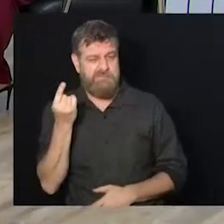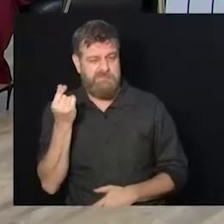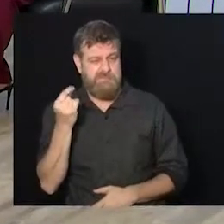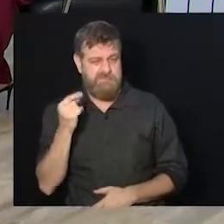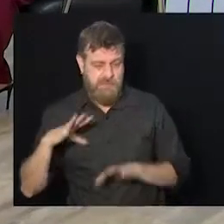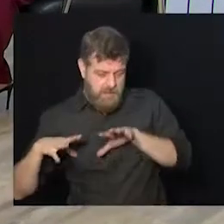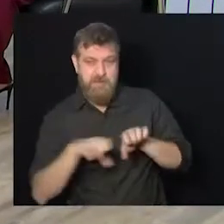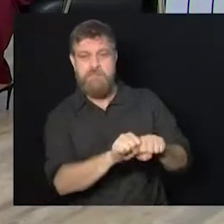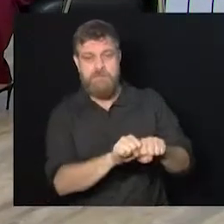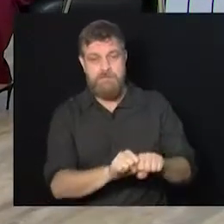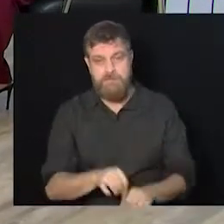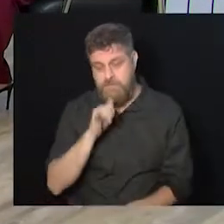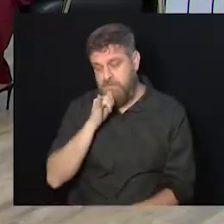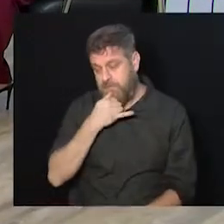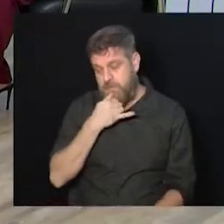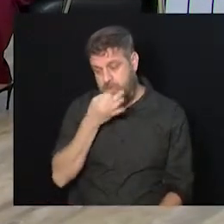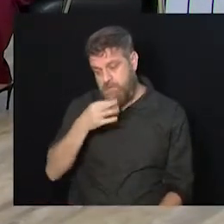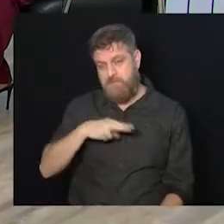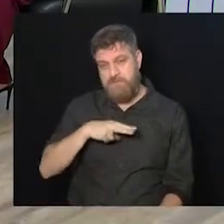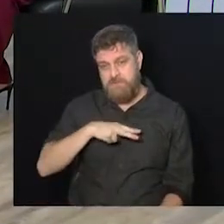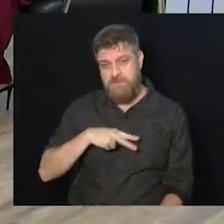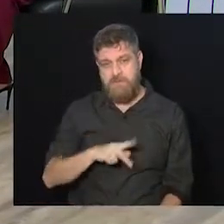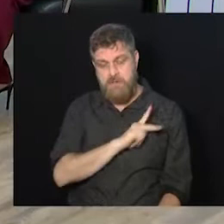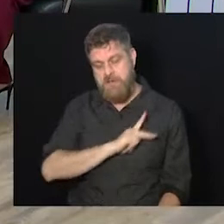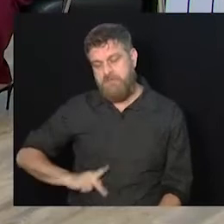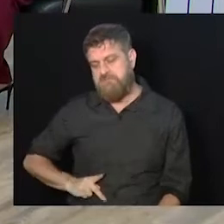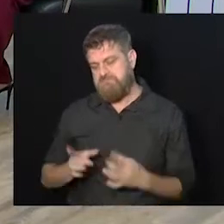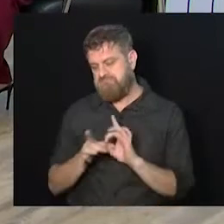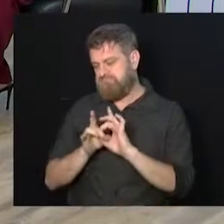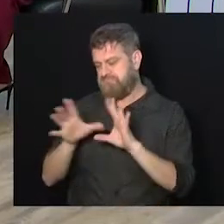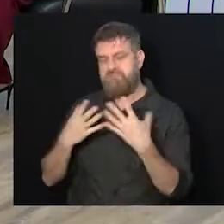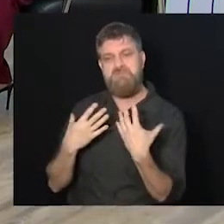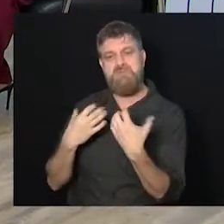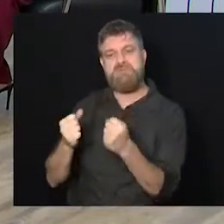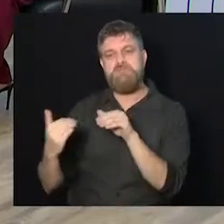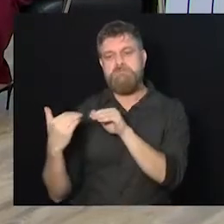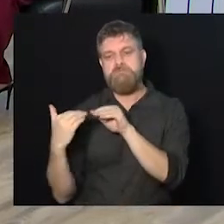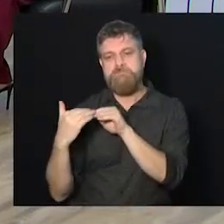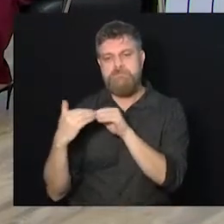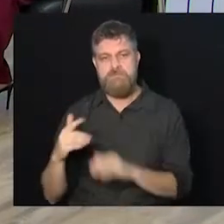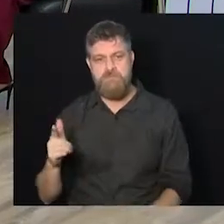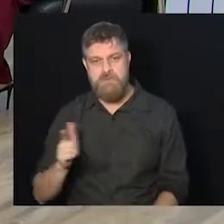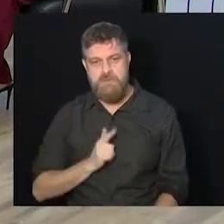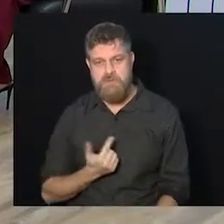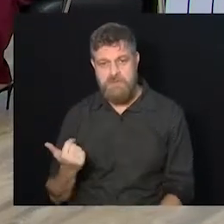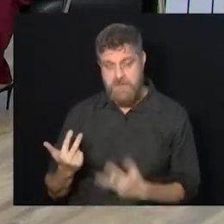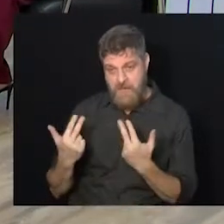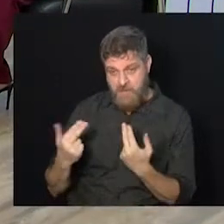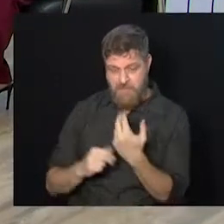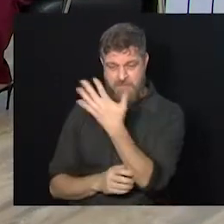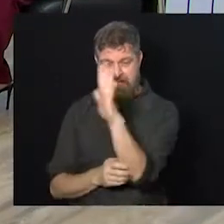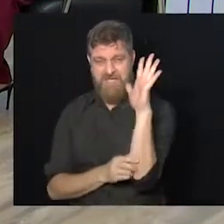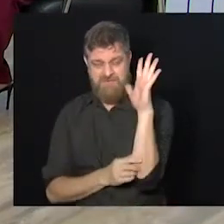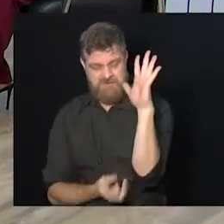E, infelizmente, na minha opinião, o governo cedeu a essas pressões. Tem o problema que a professora falou, né? A floresta